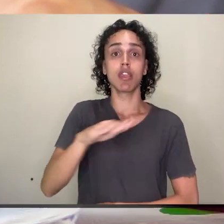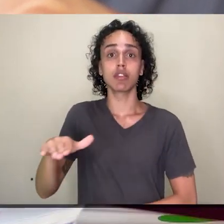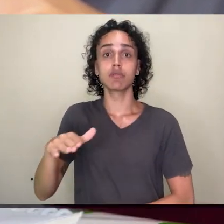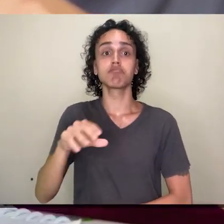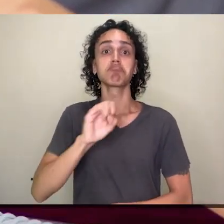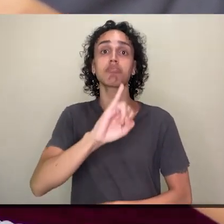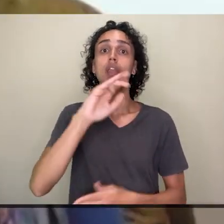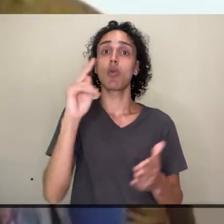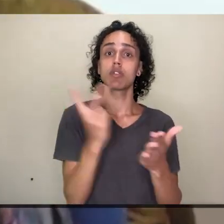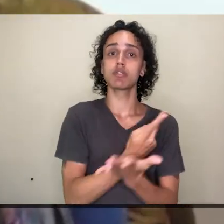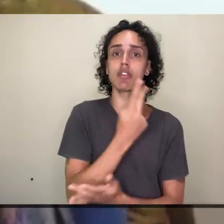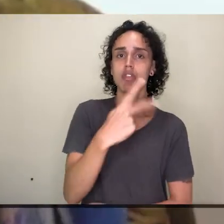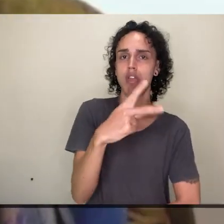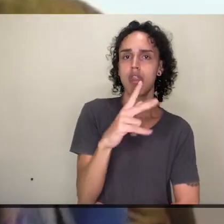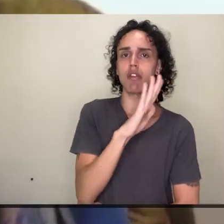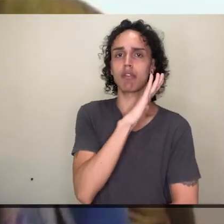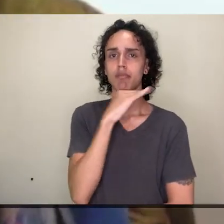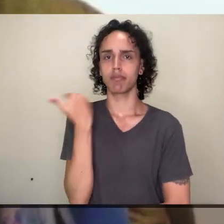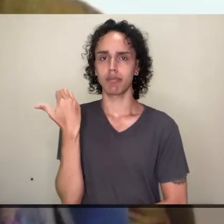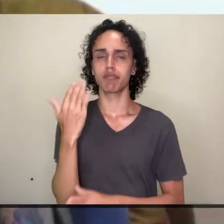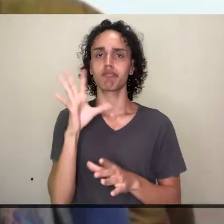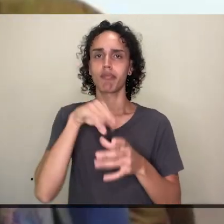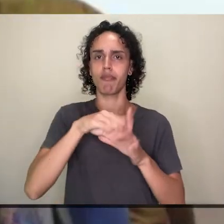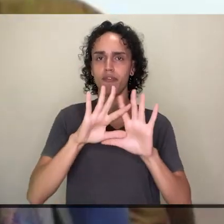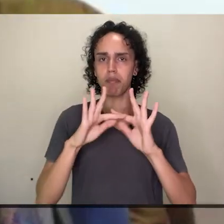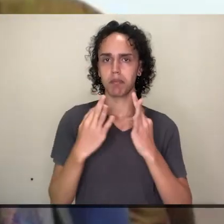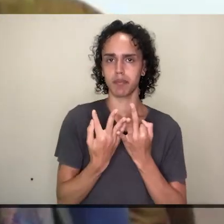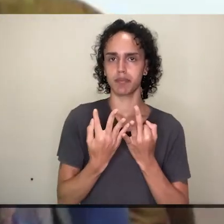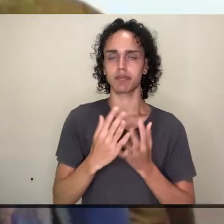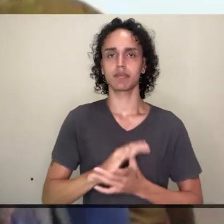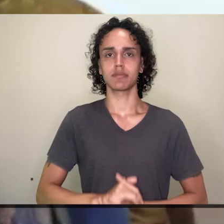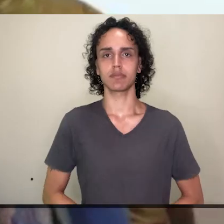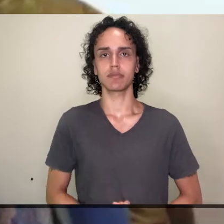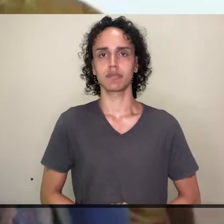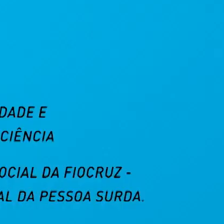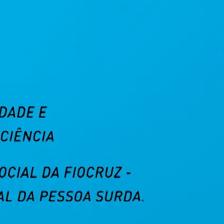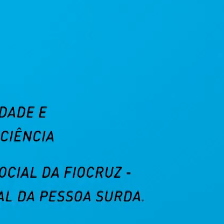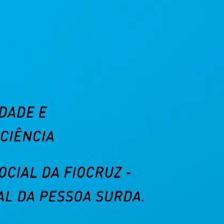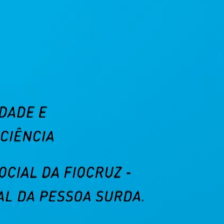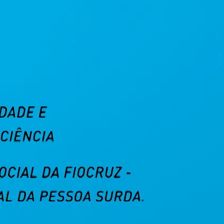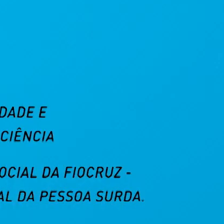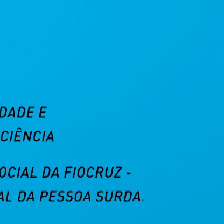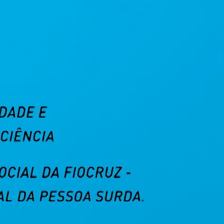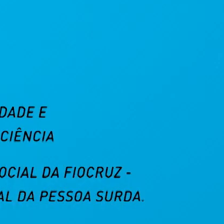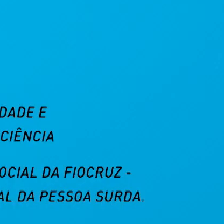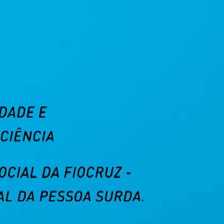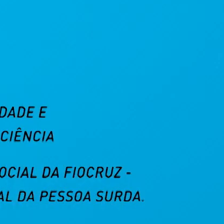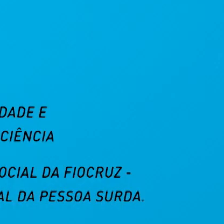conversar com as crianças sobre a perda que elas vivenciam.